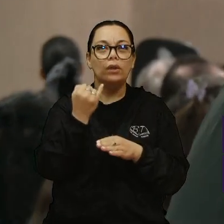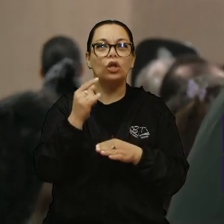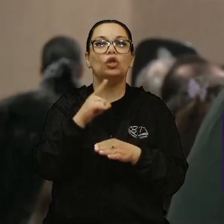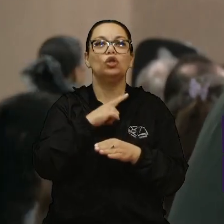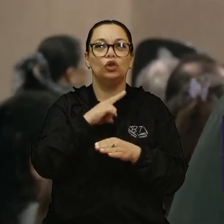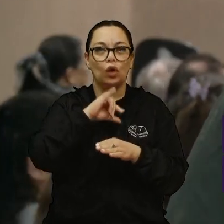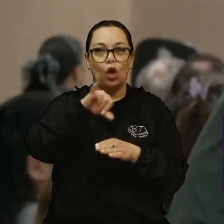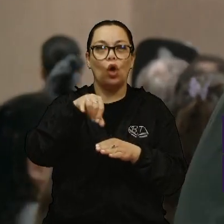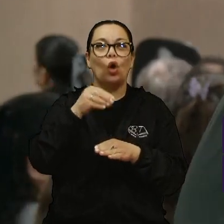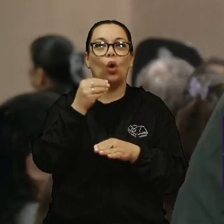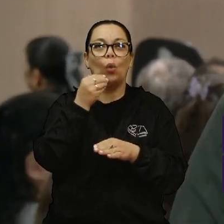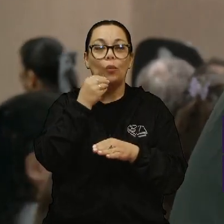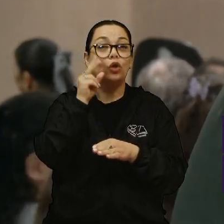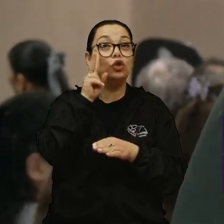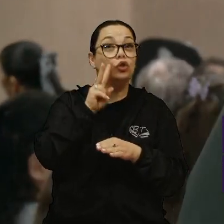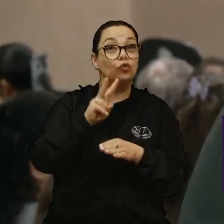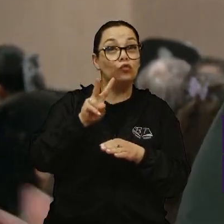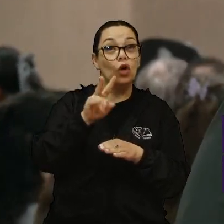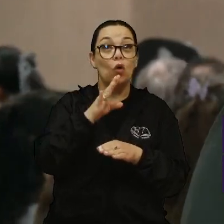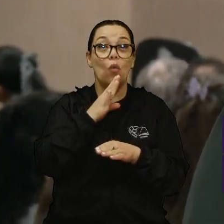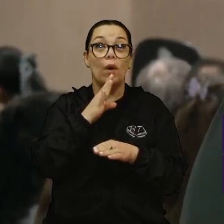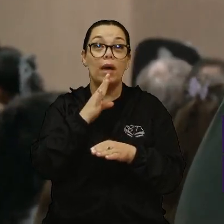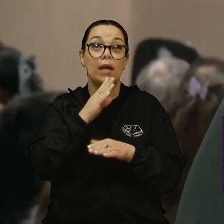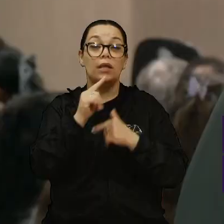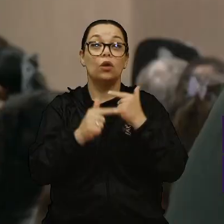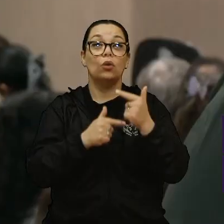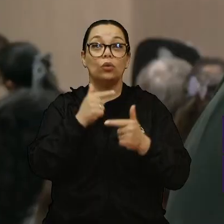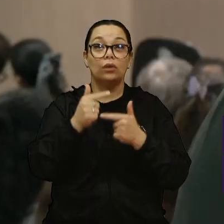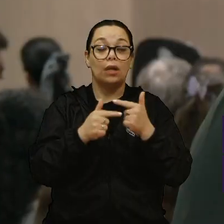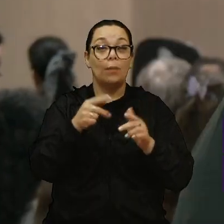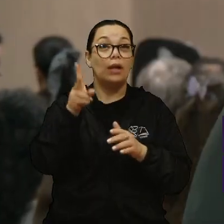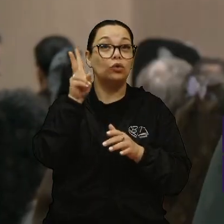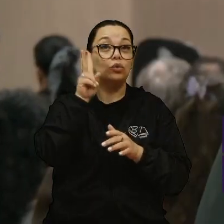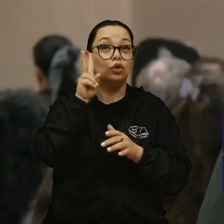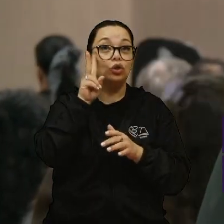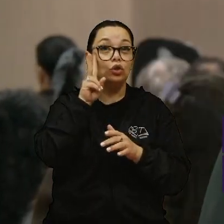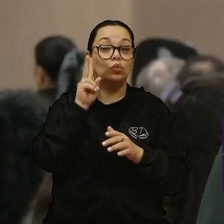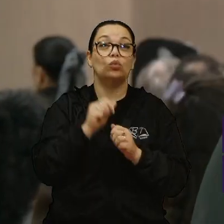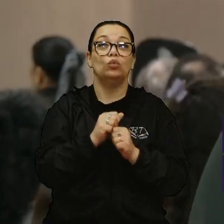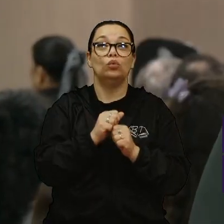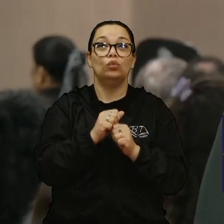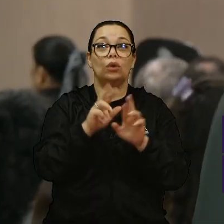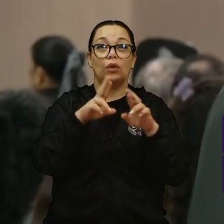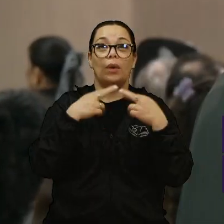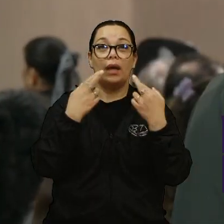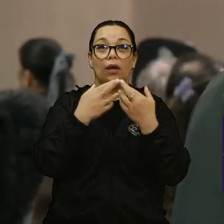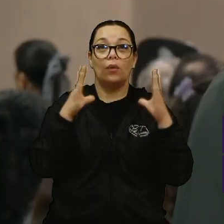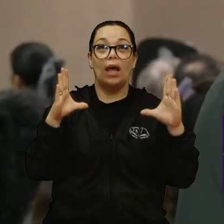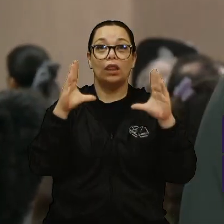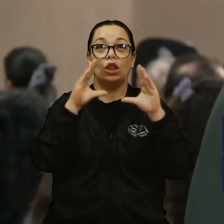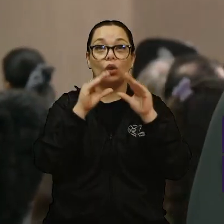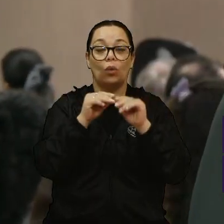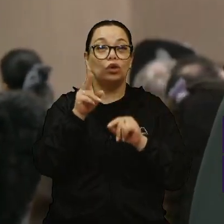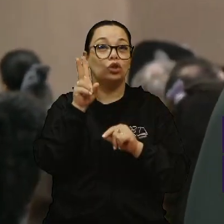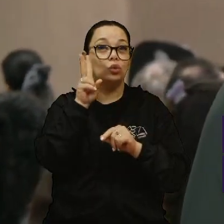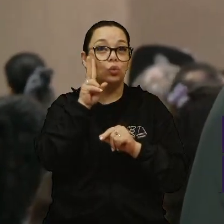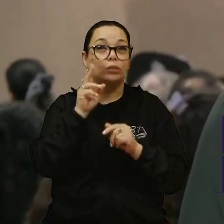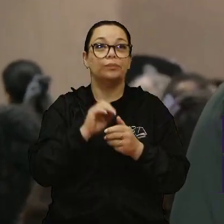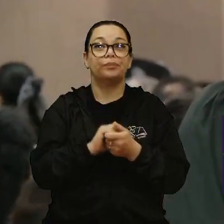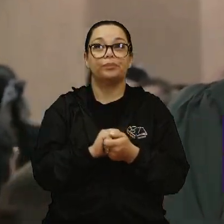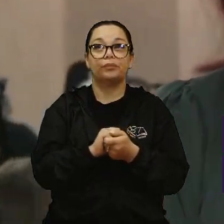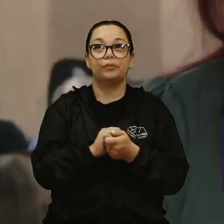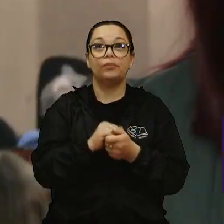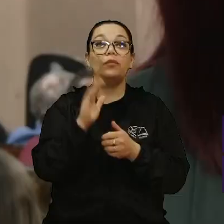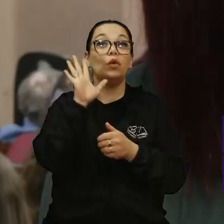a oportunidade de ver um pouco desse trabalho agora na sessão de segunda-feira, sessão à noite também, de segunda-feira. Não,